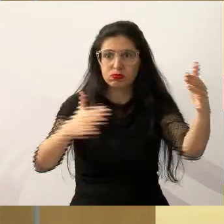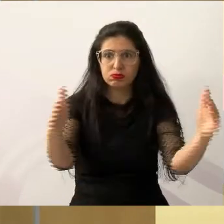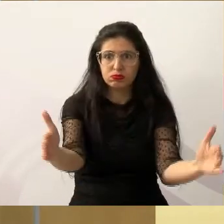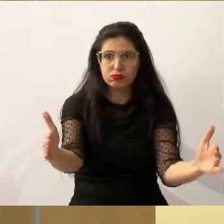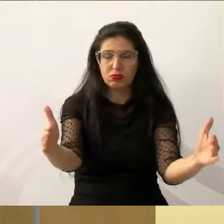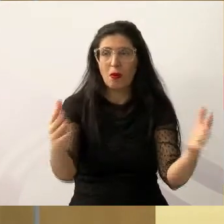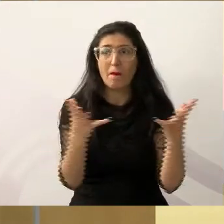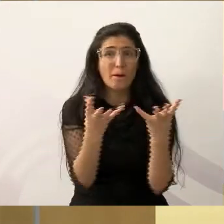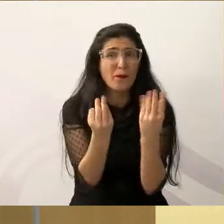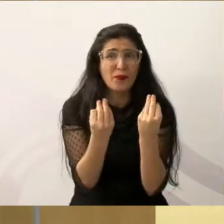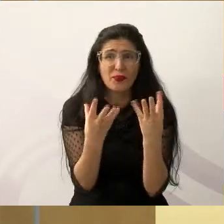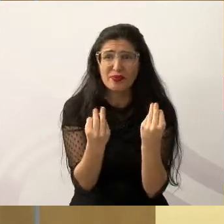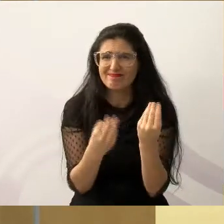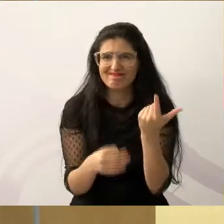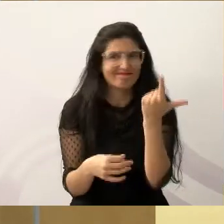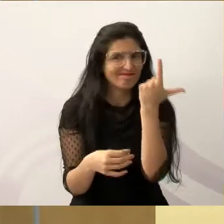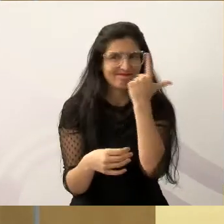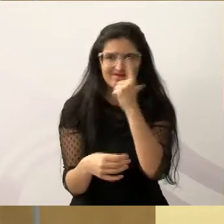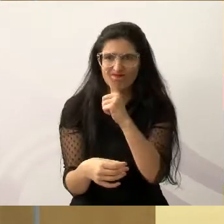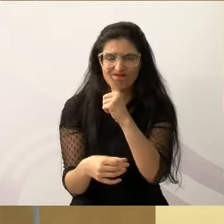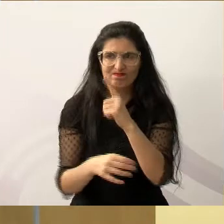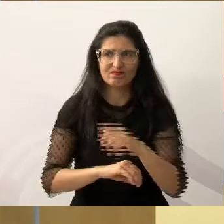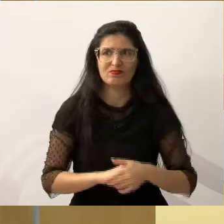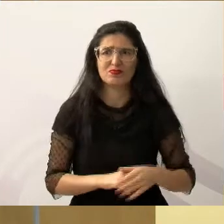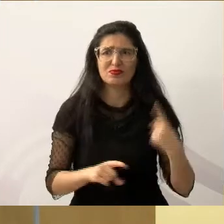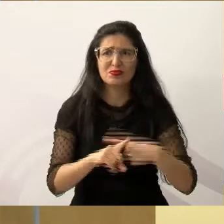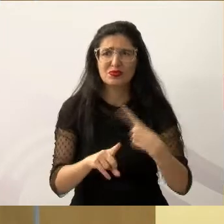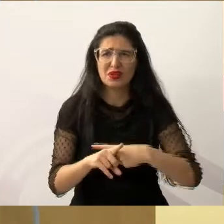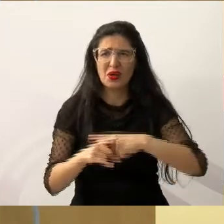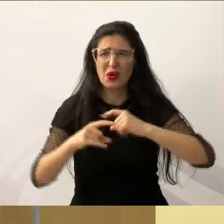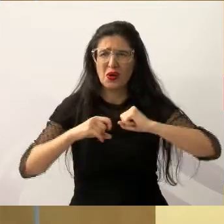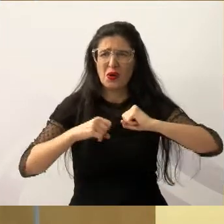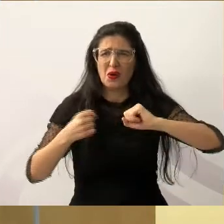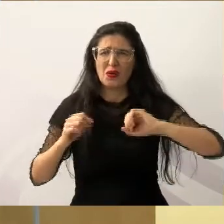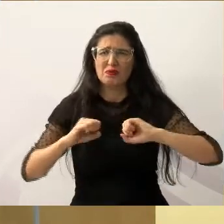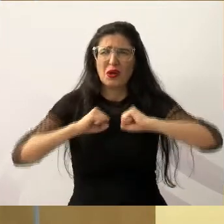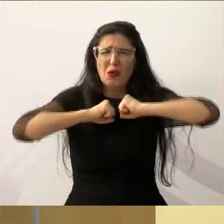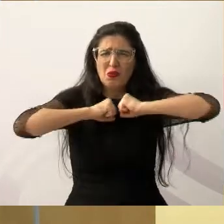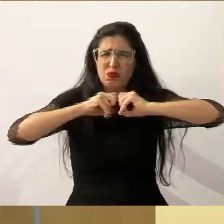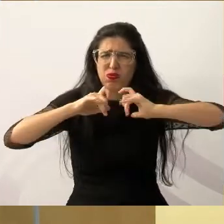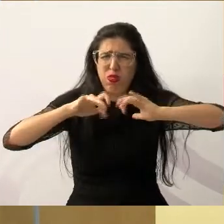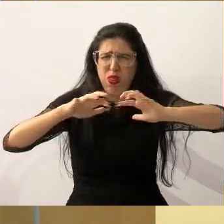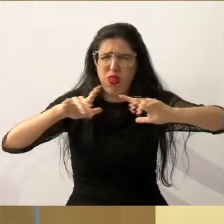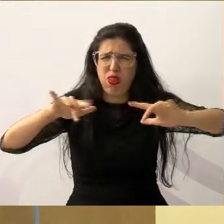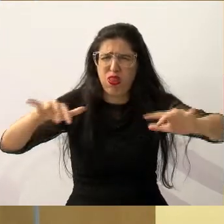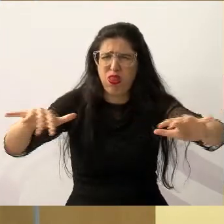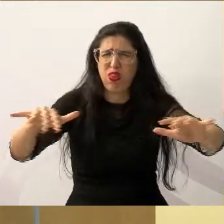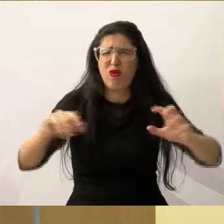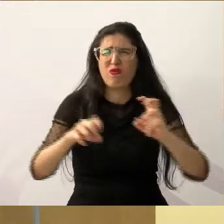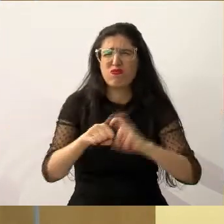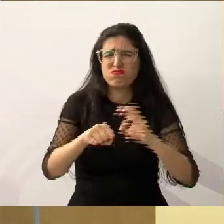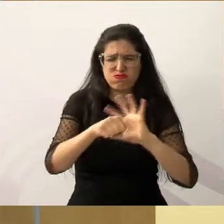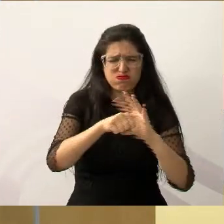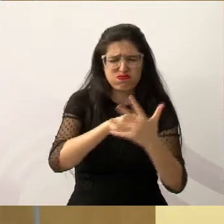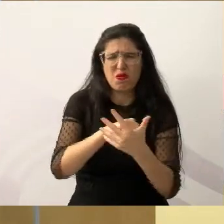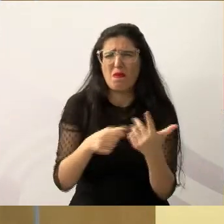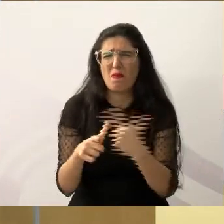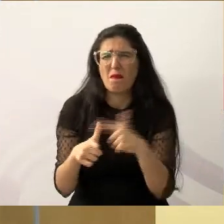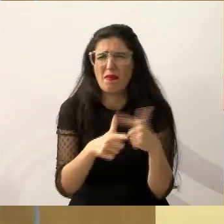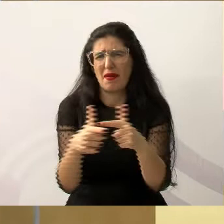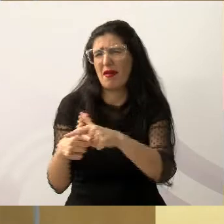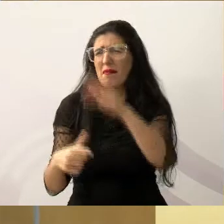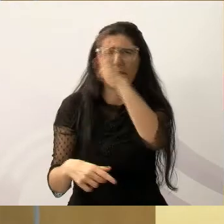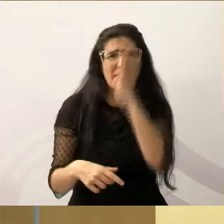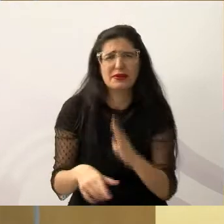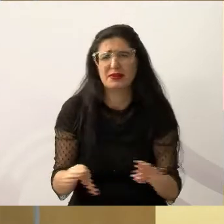volume grande, assim, e nesse período de pandemia aí é difícil você encontrar um fornecedor